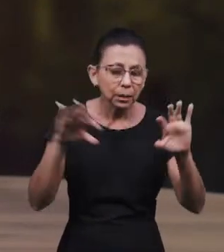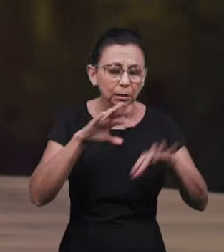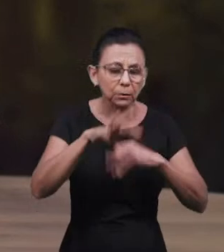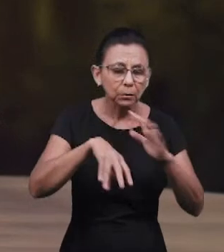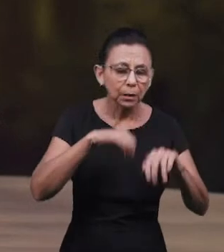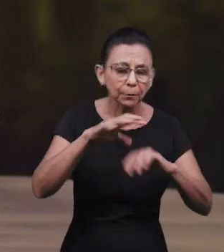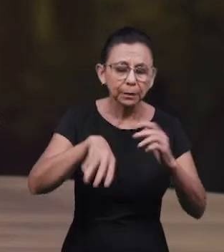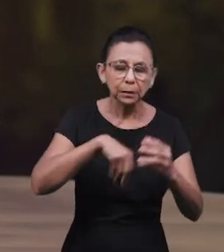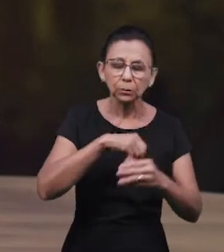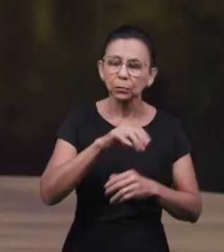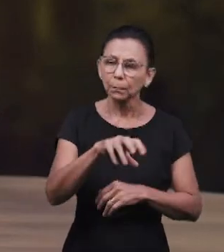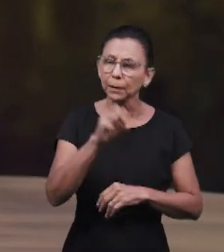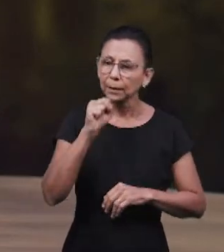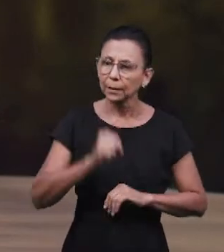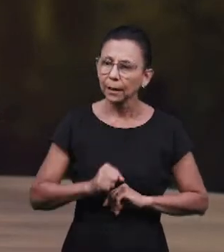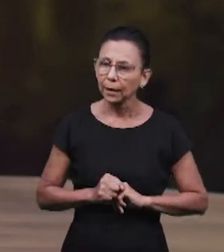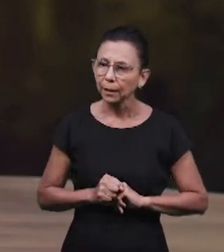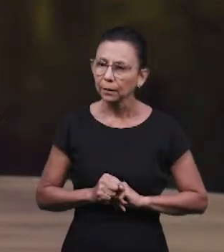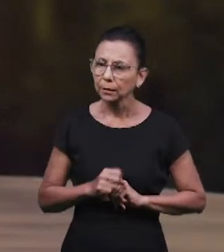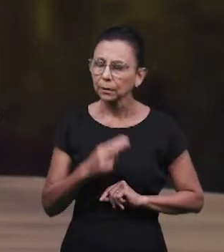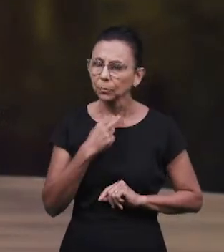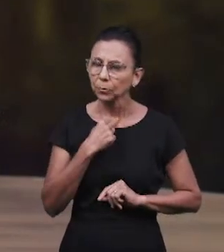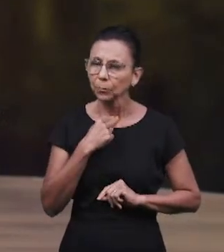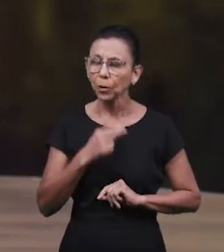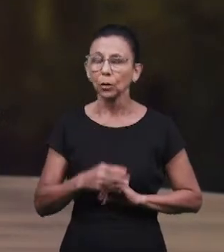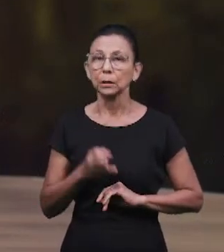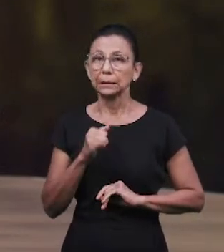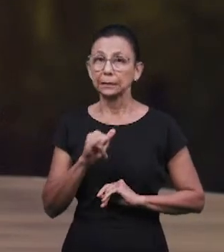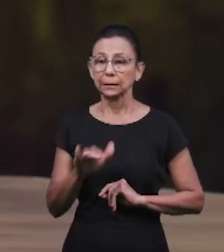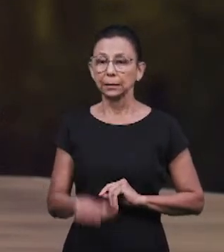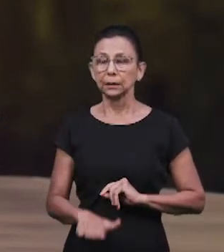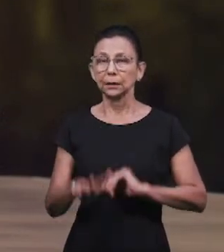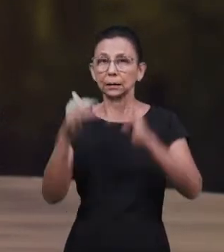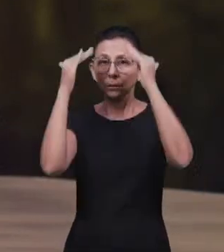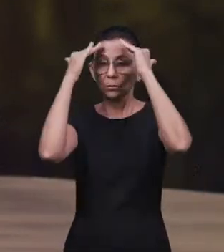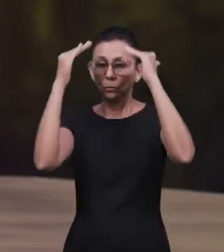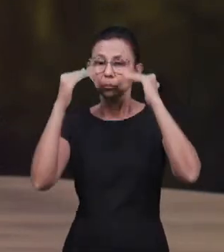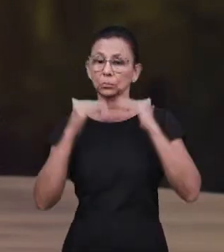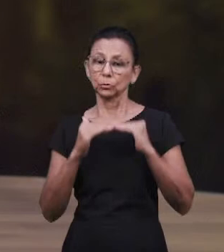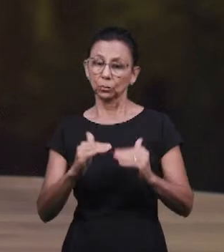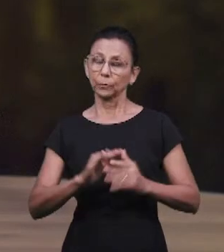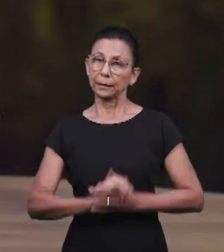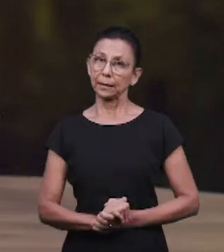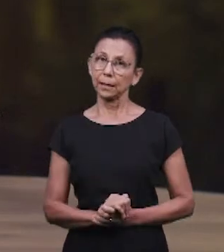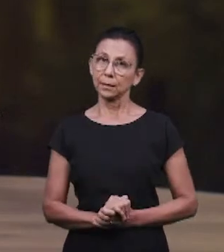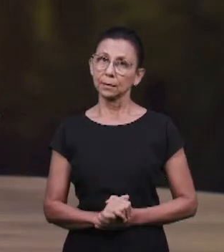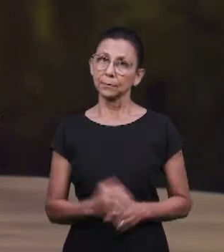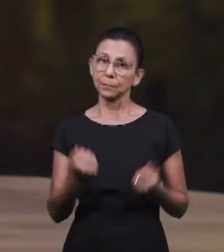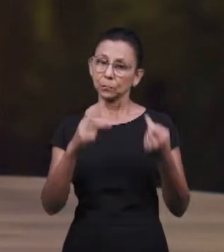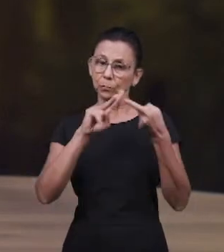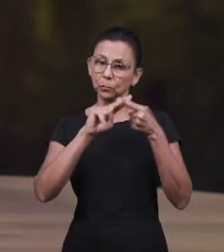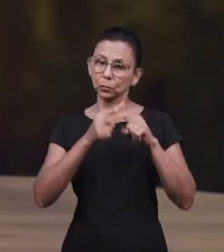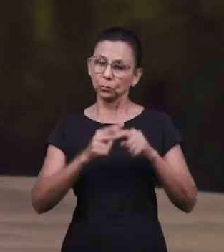bolsos. Quando a criança desobedece, é necessária